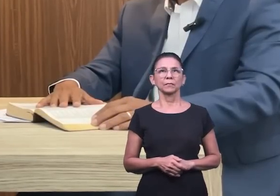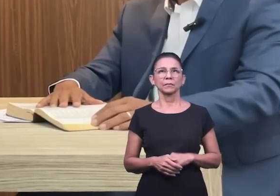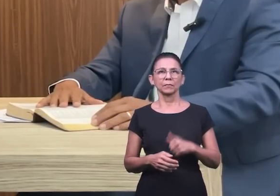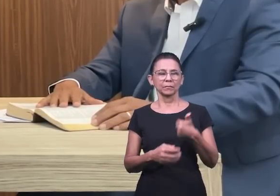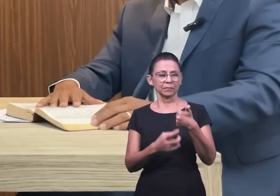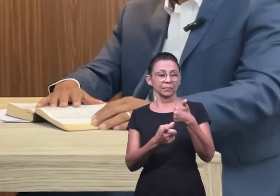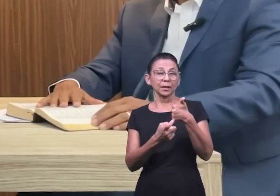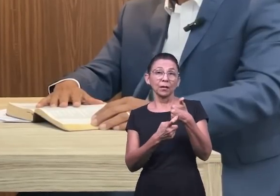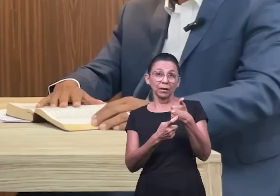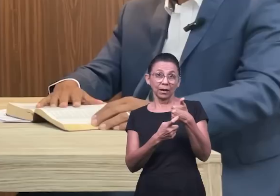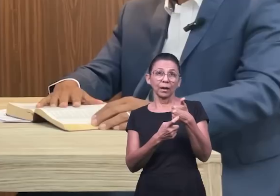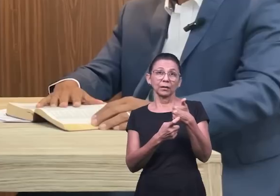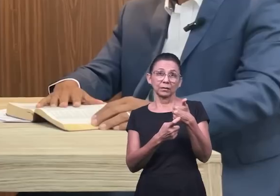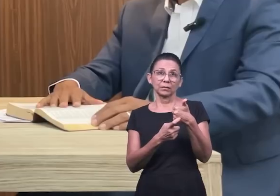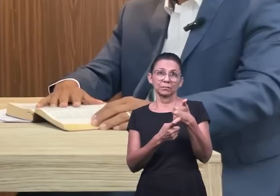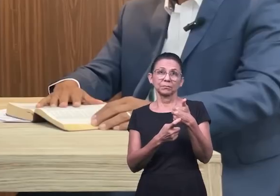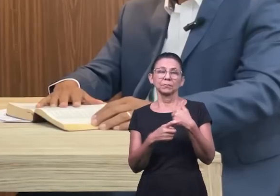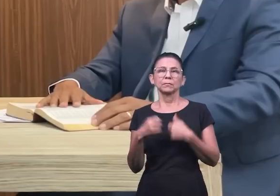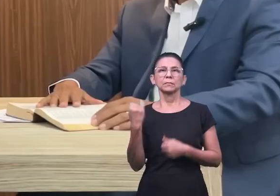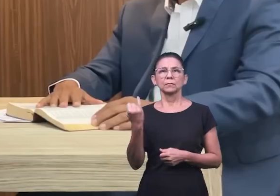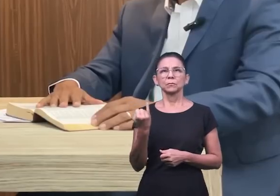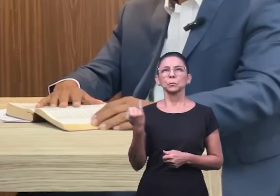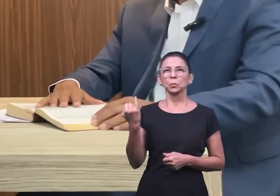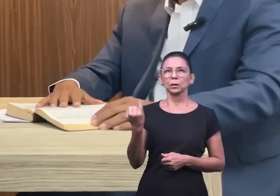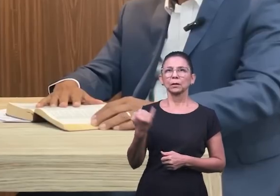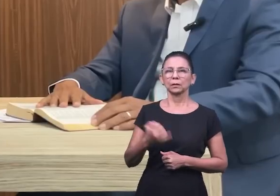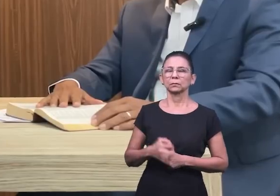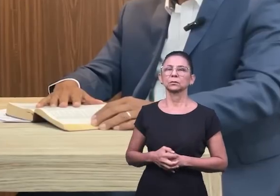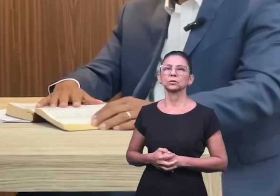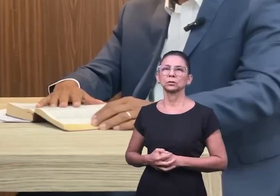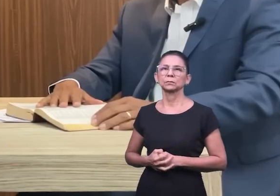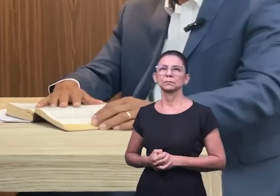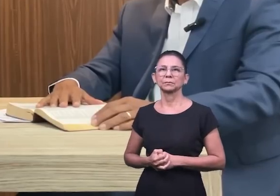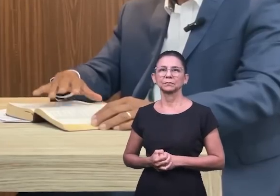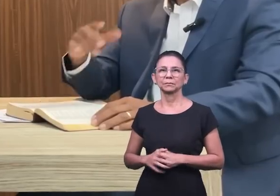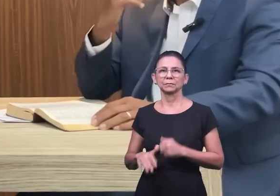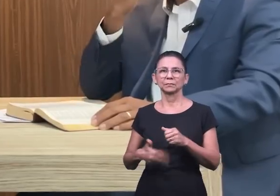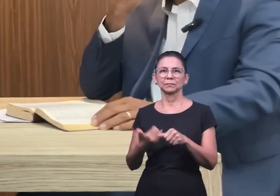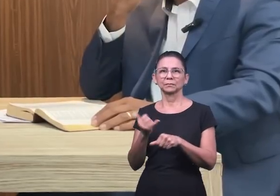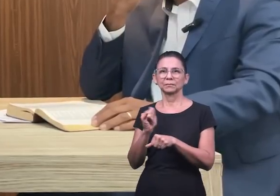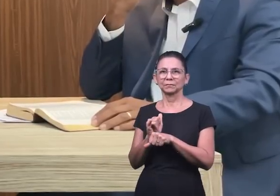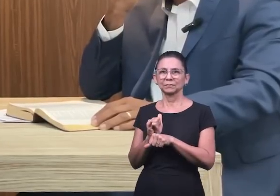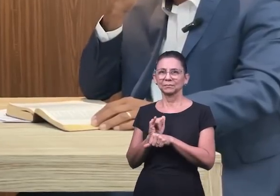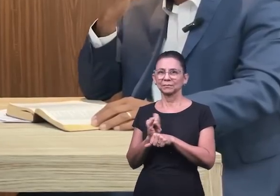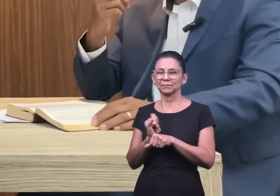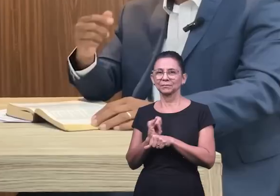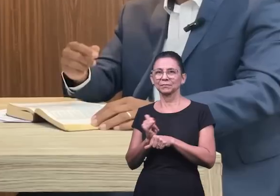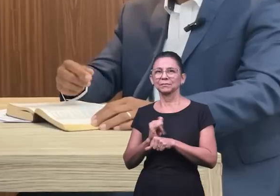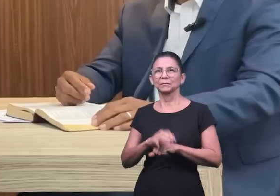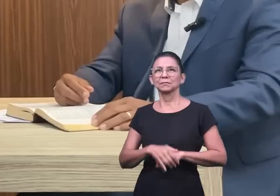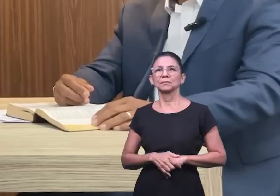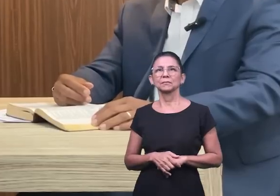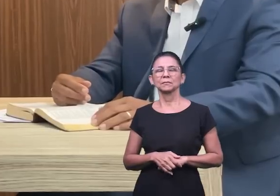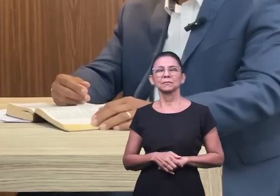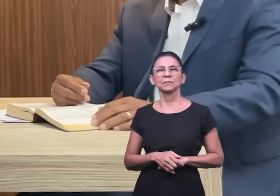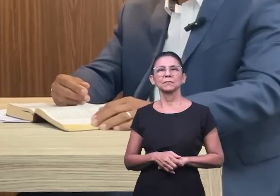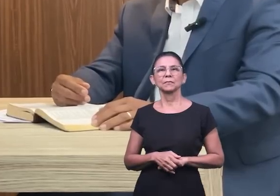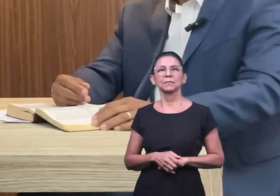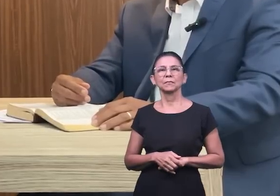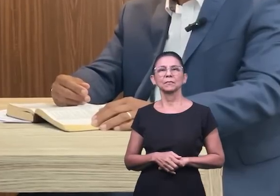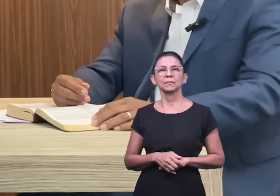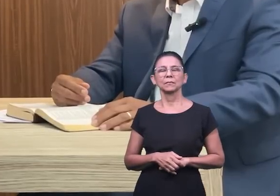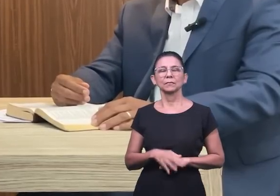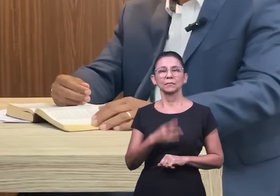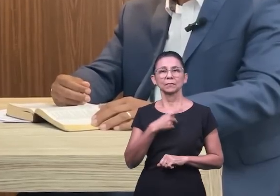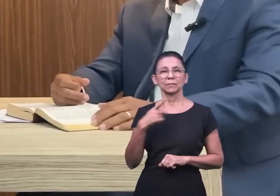sobre a pergunta do presbitério. Estamos encerrando o nosso programa, mas antes de encerrar, eu queria lembrar alguns avisos